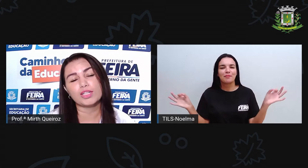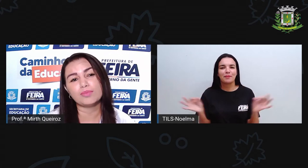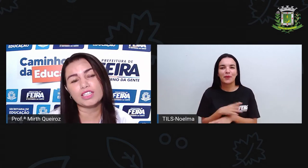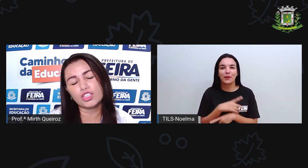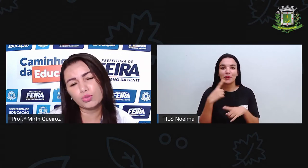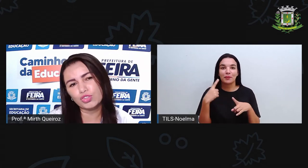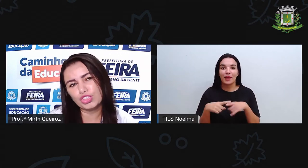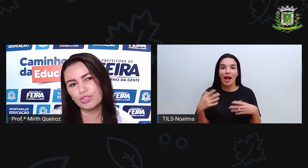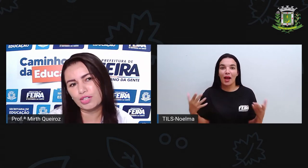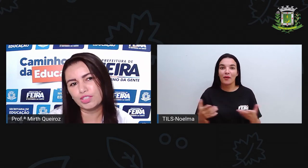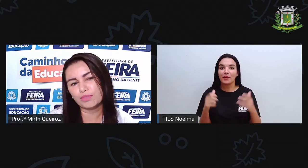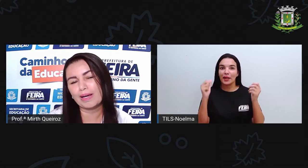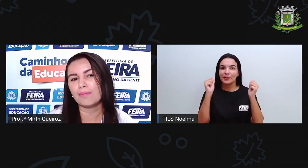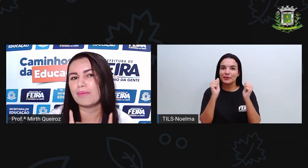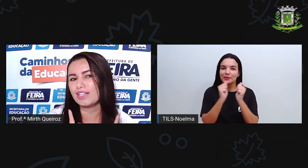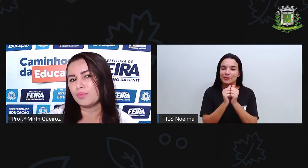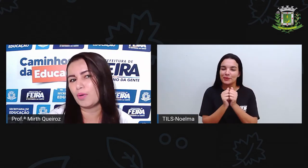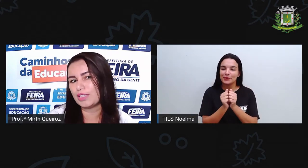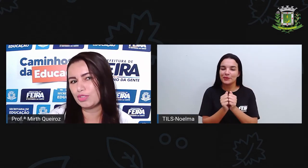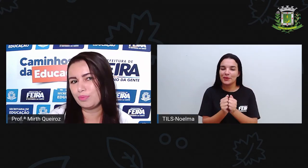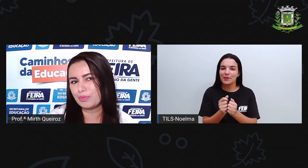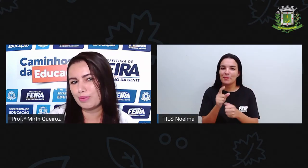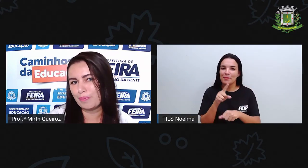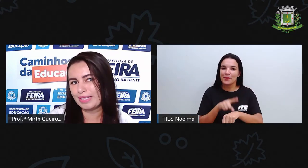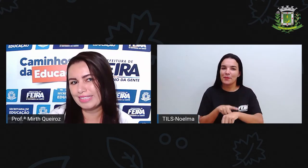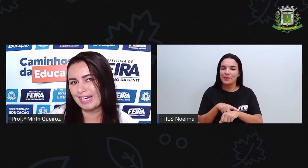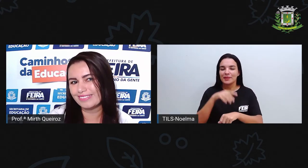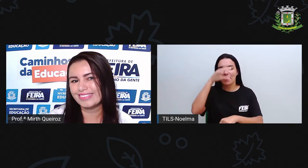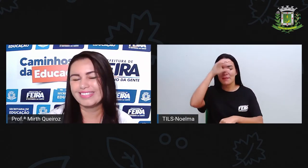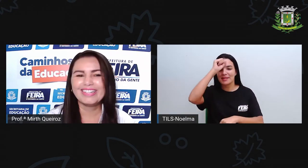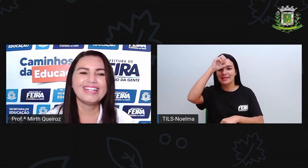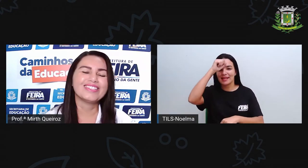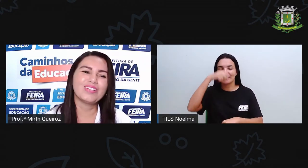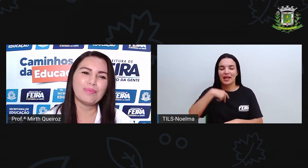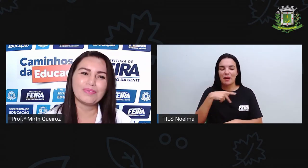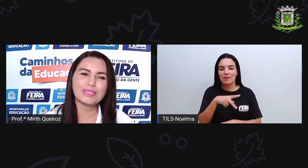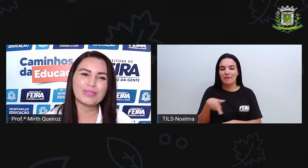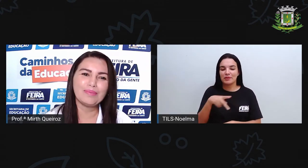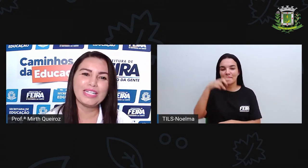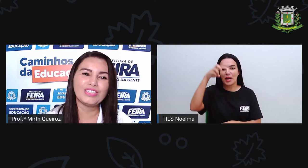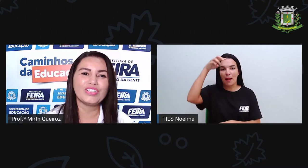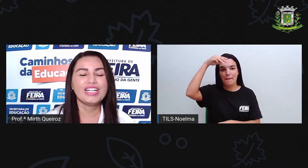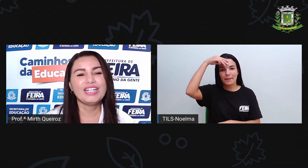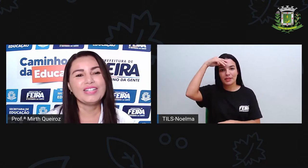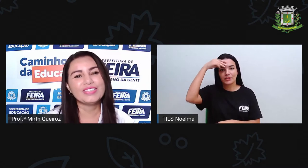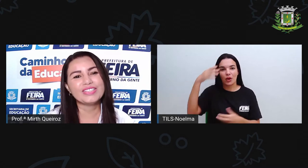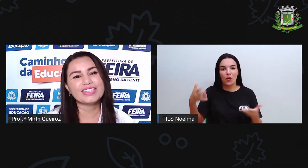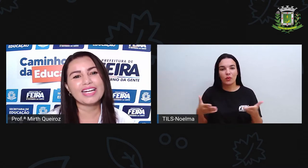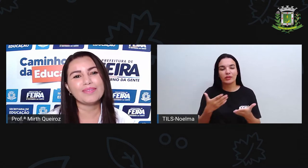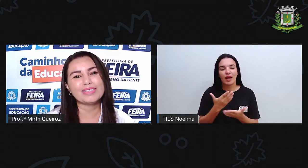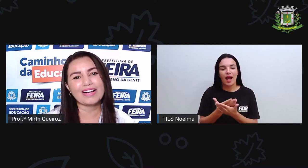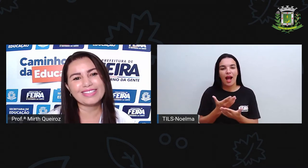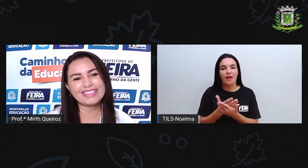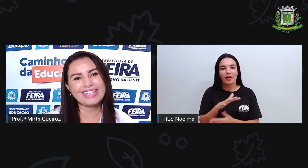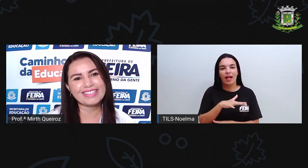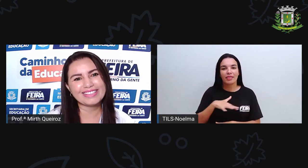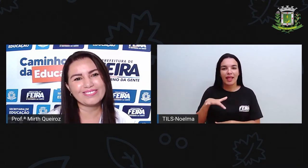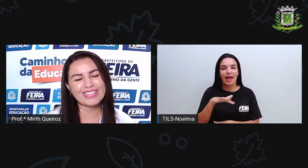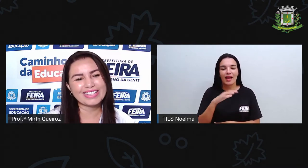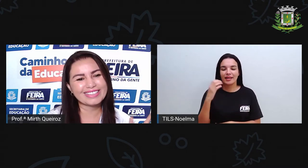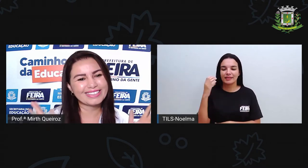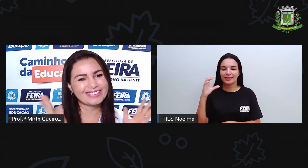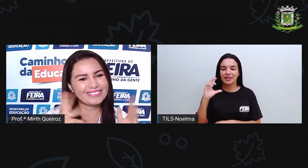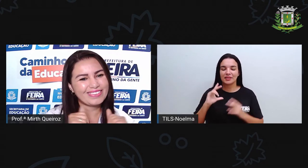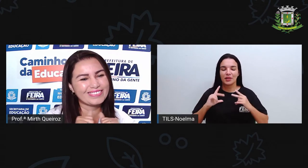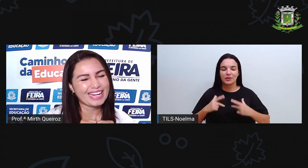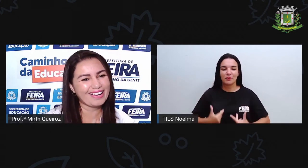nós estamos aqui juntinhos, reunidos para mais um momento de muito aprendizado. Eu sou a professora Mirth e hoje nós teremos aula de Ciências